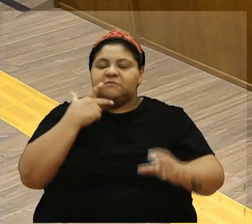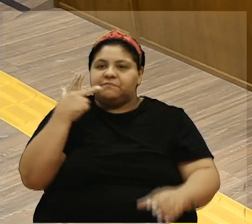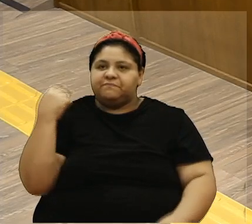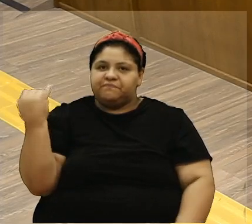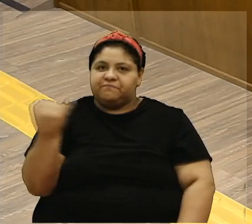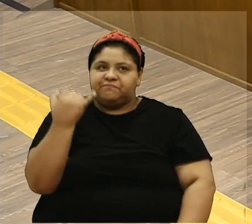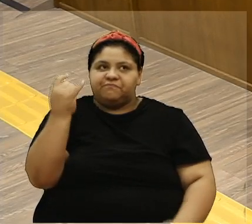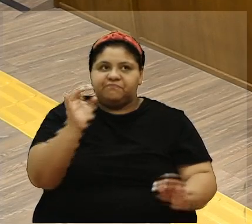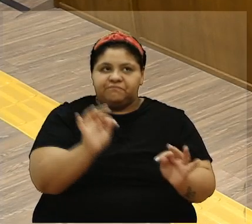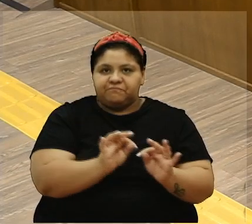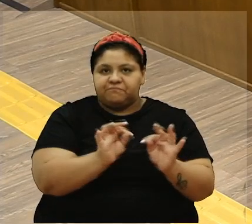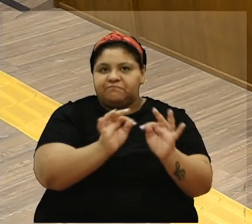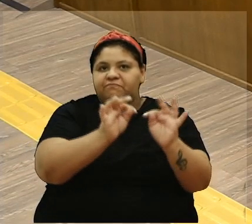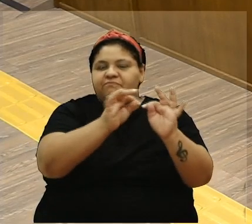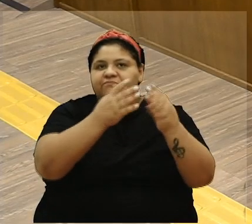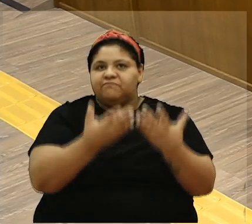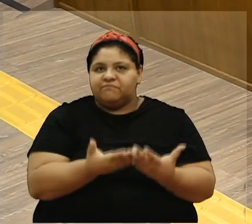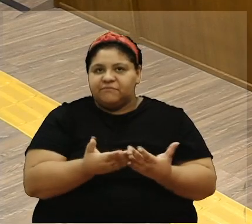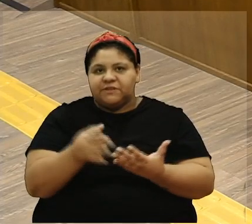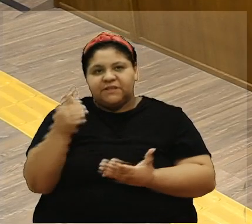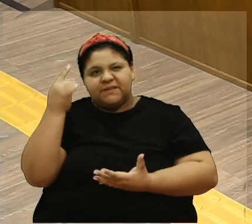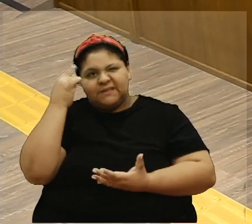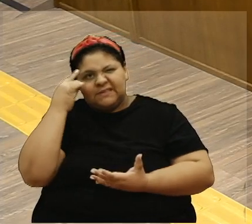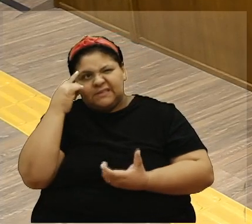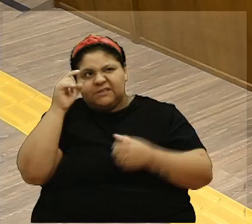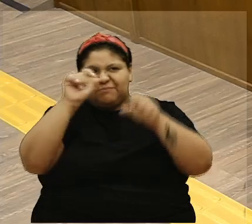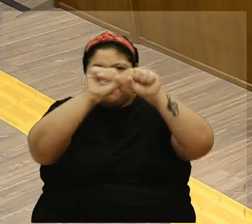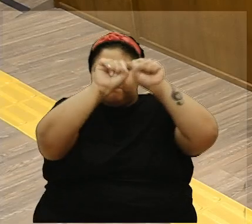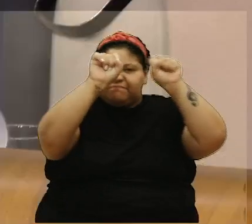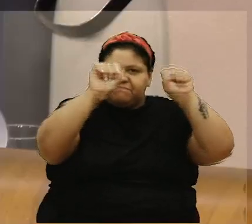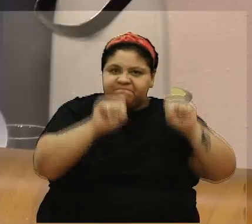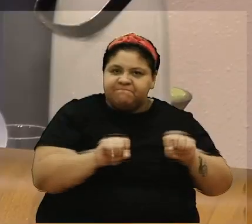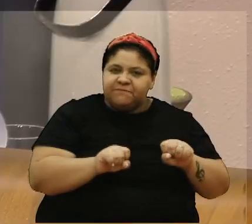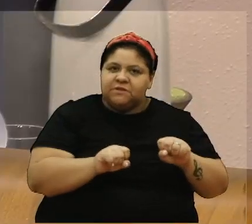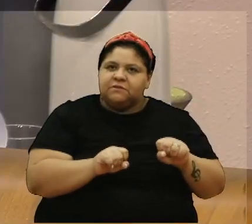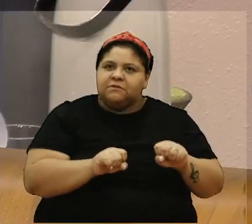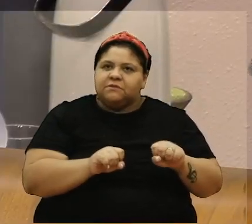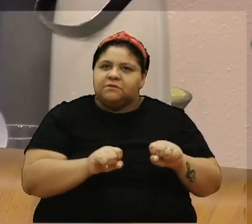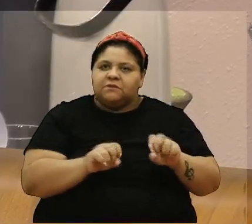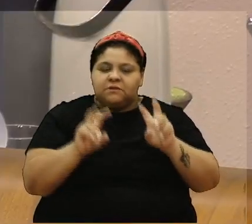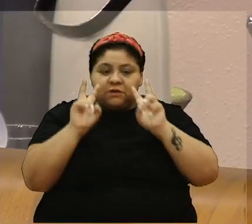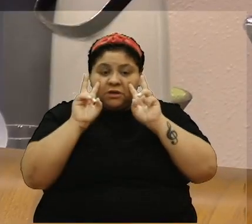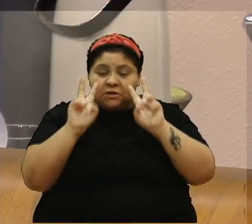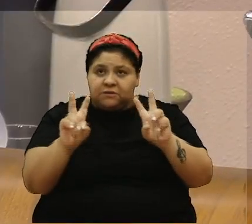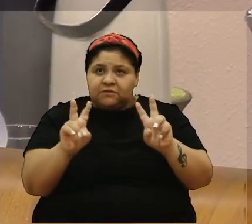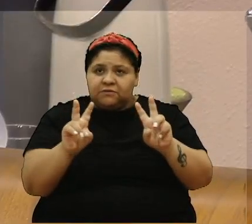da tecnologia, de pensar em sistemas. Estava olhando aqui no